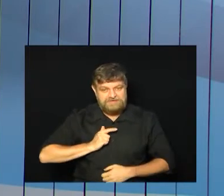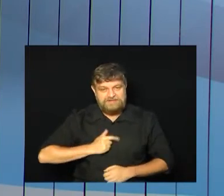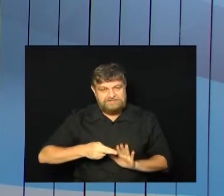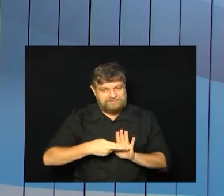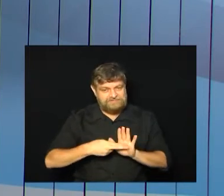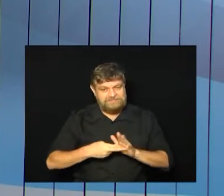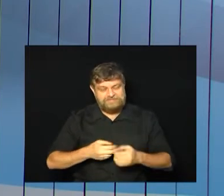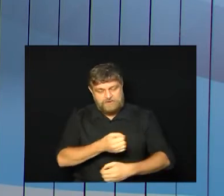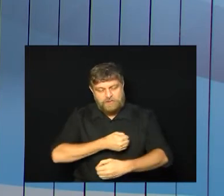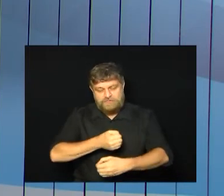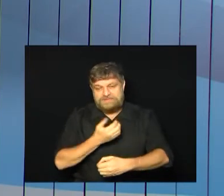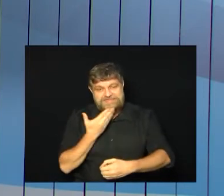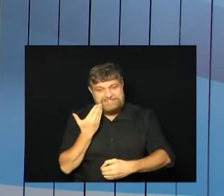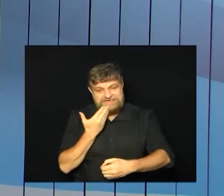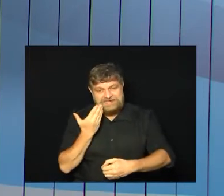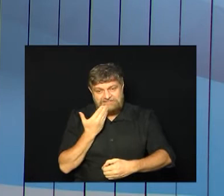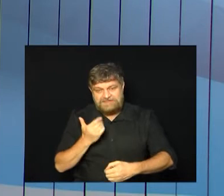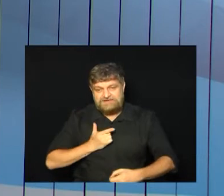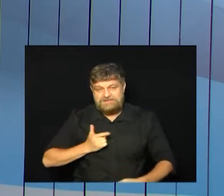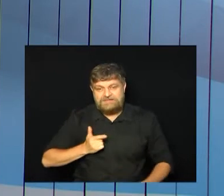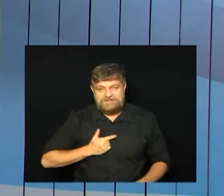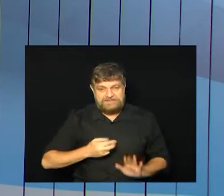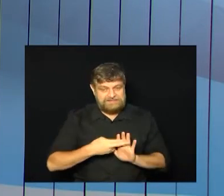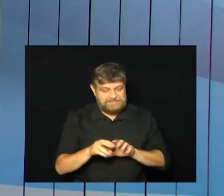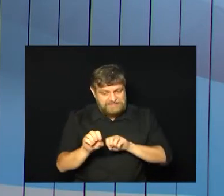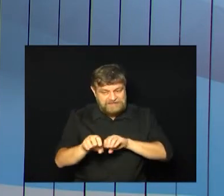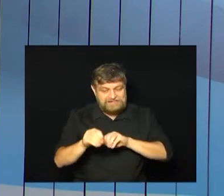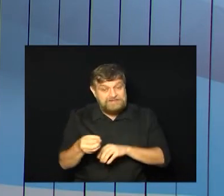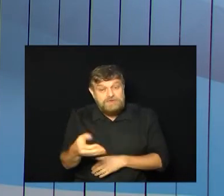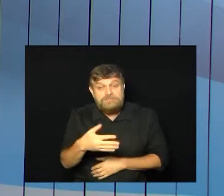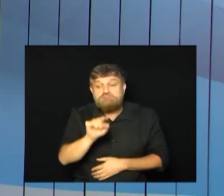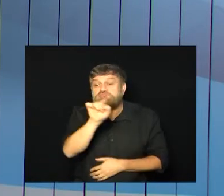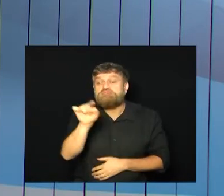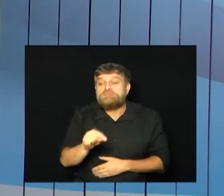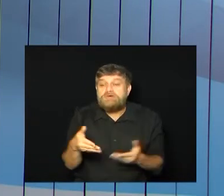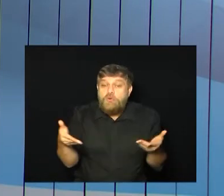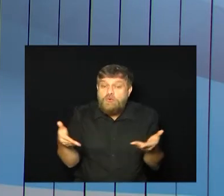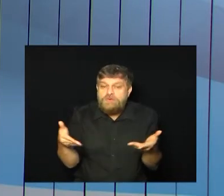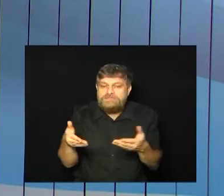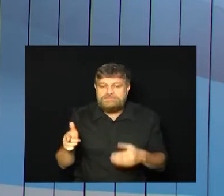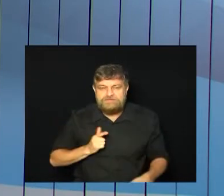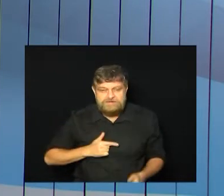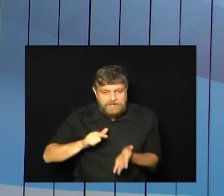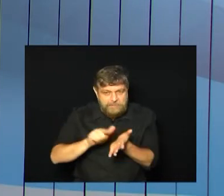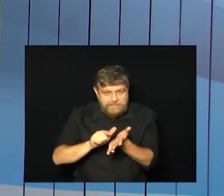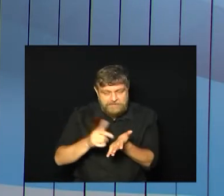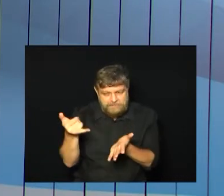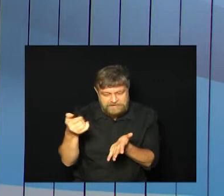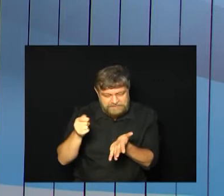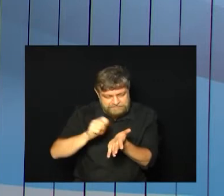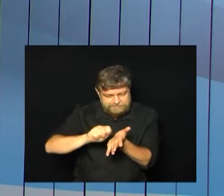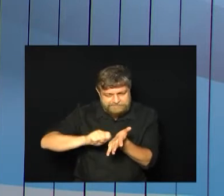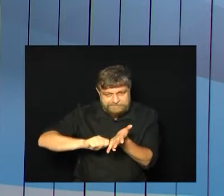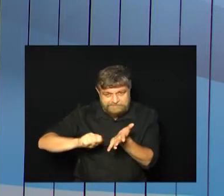Fácil está de volta, tem receita no programa. Qual será a receita de hoje, hein? Vai buscar um papel e uma caneta ou